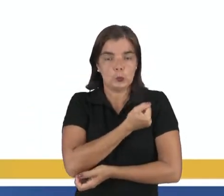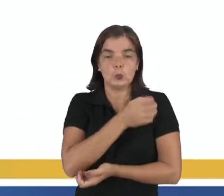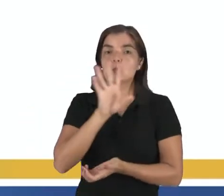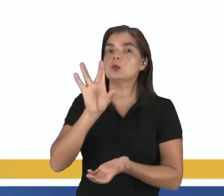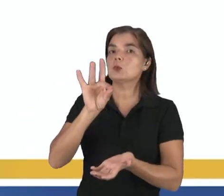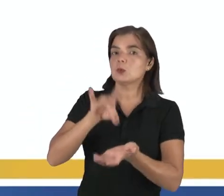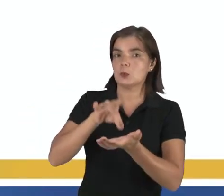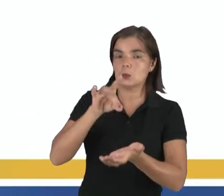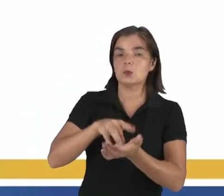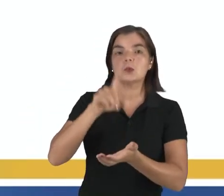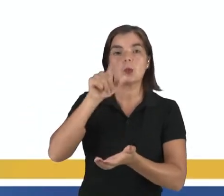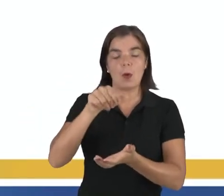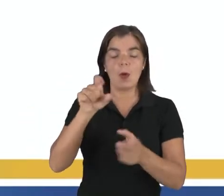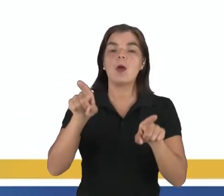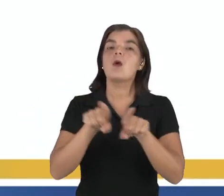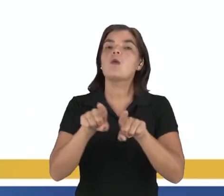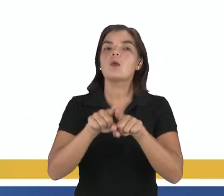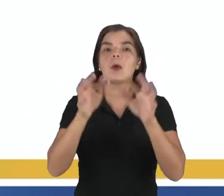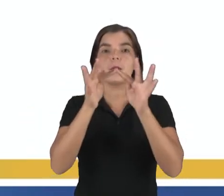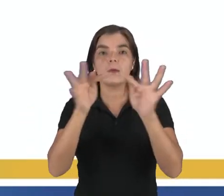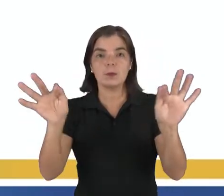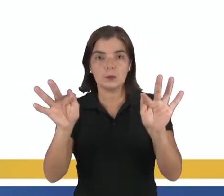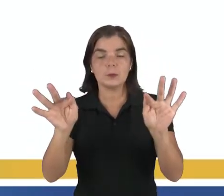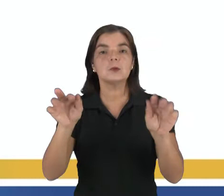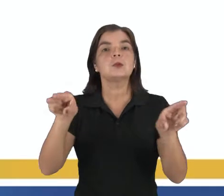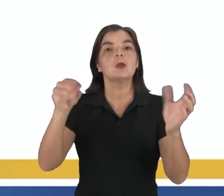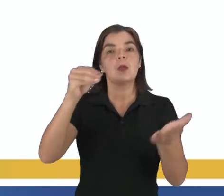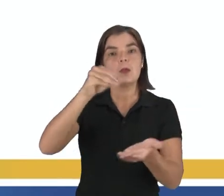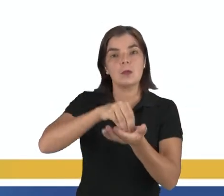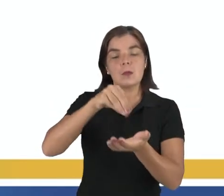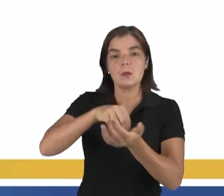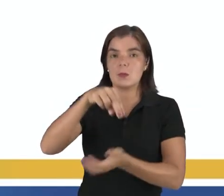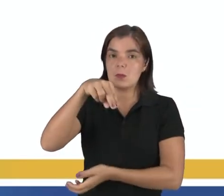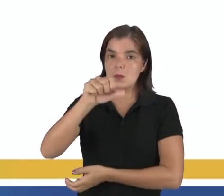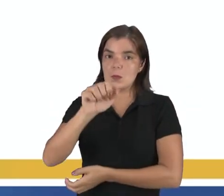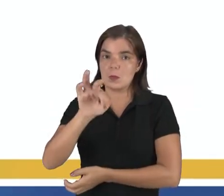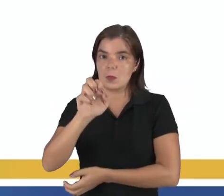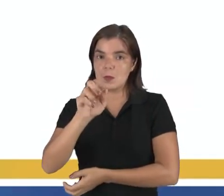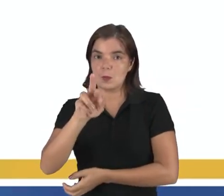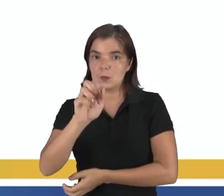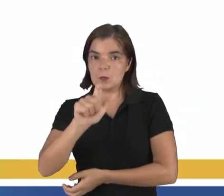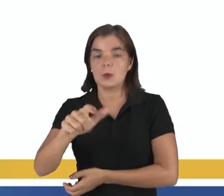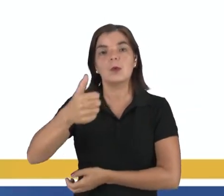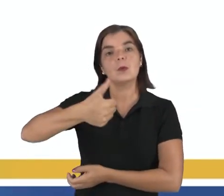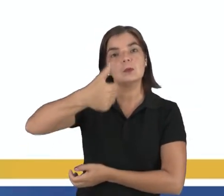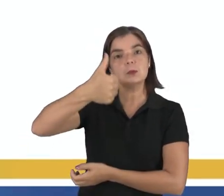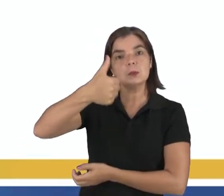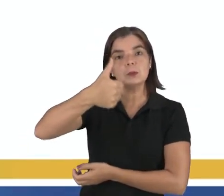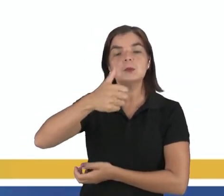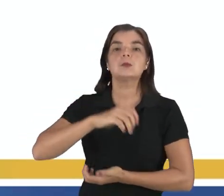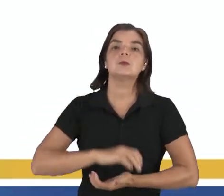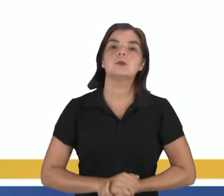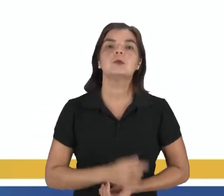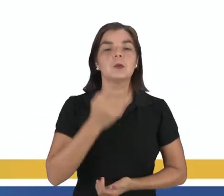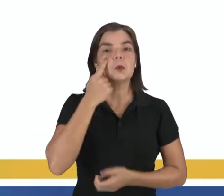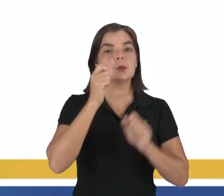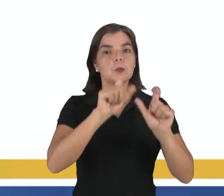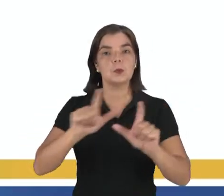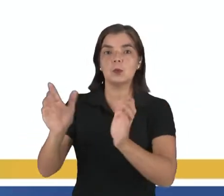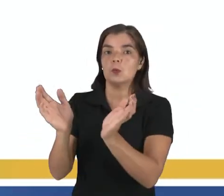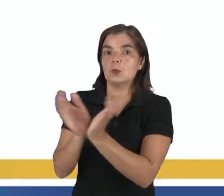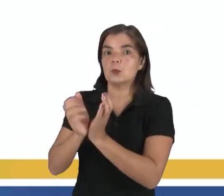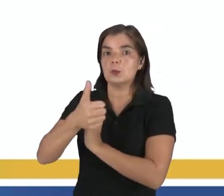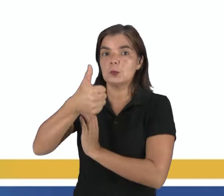uma função definida nos naturais positivo, e aí nós temos na telinha, né, o